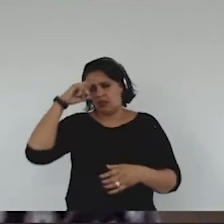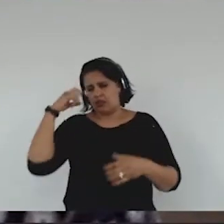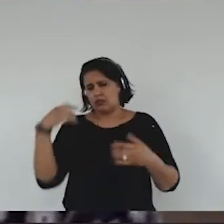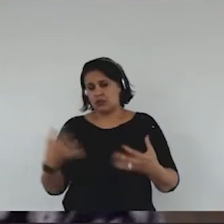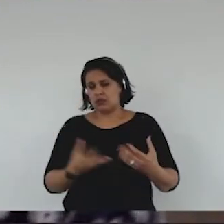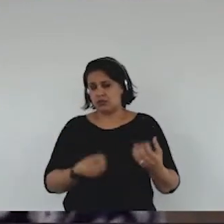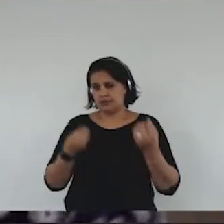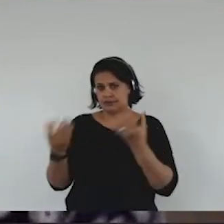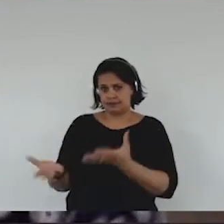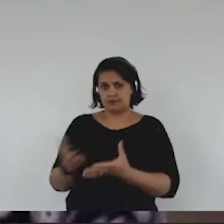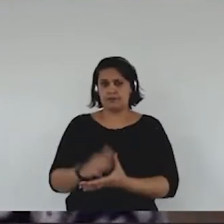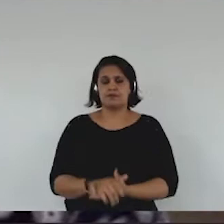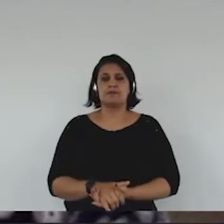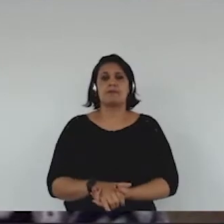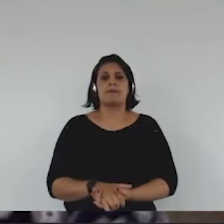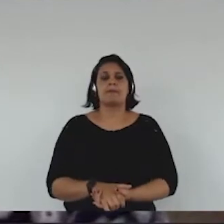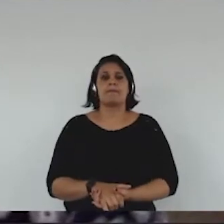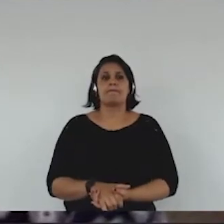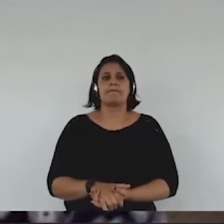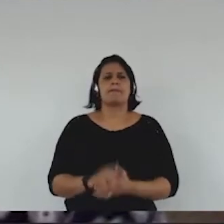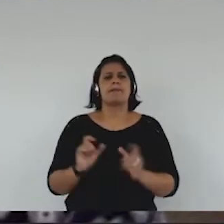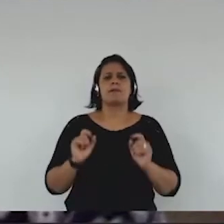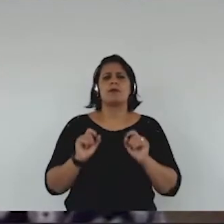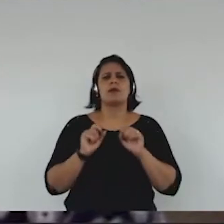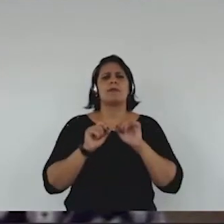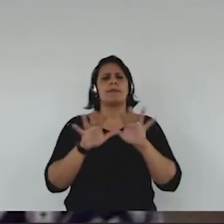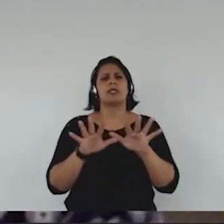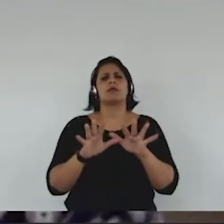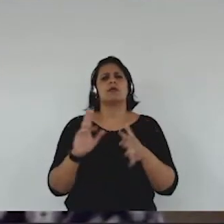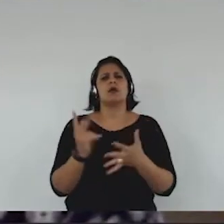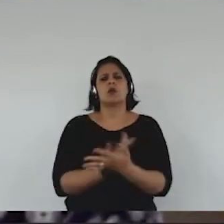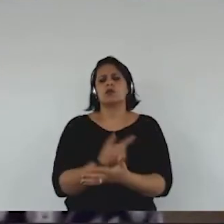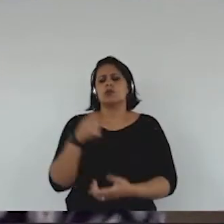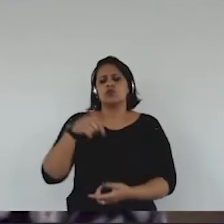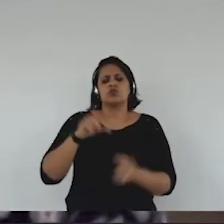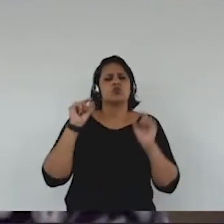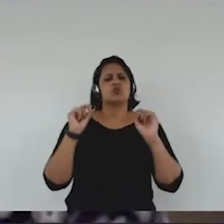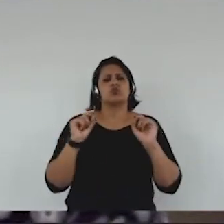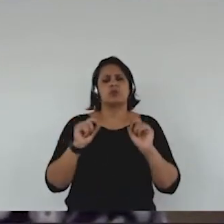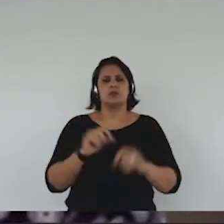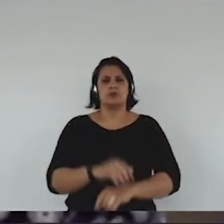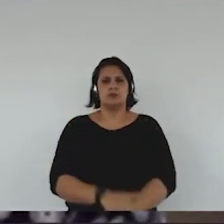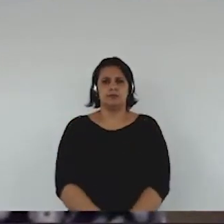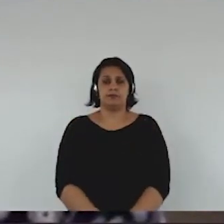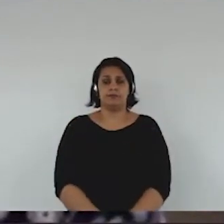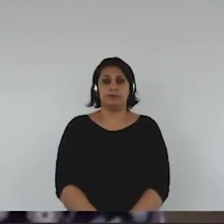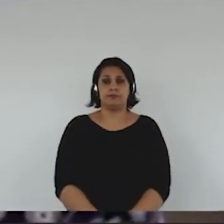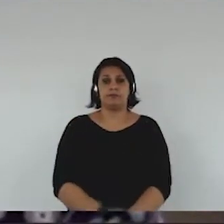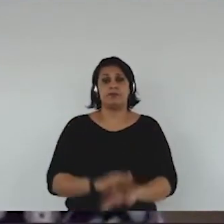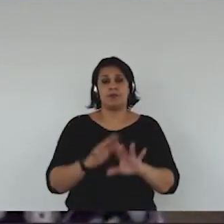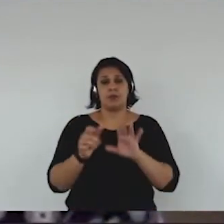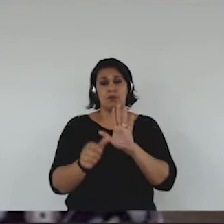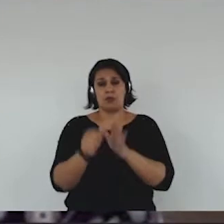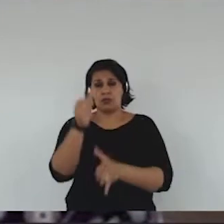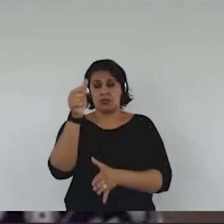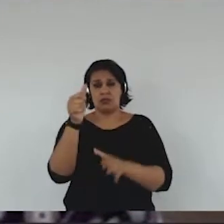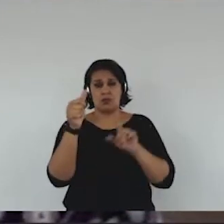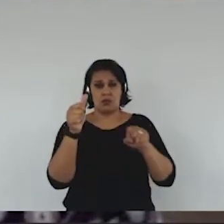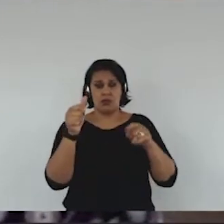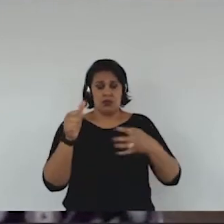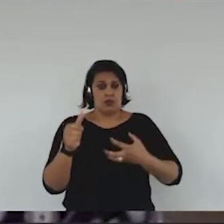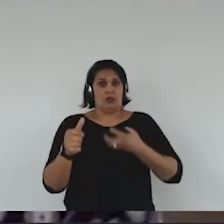Câmara. O que a pandemia ela trouxe, né? Primeiro, esse choque inicial e